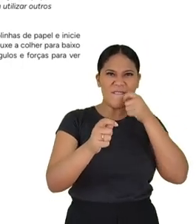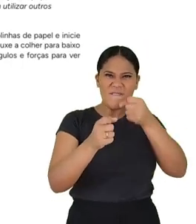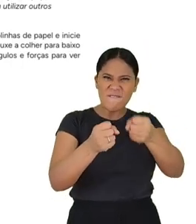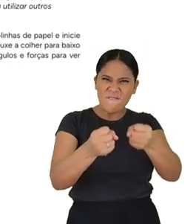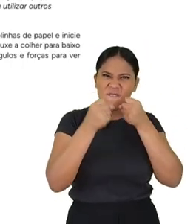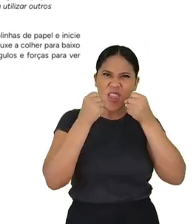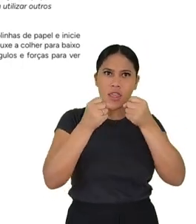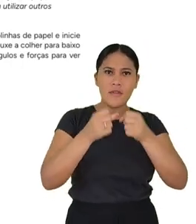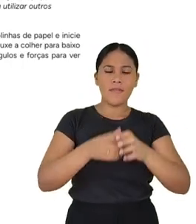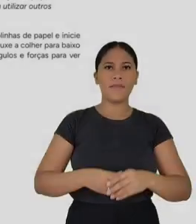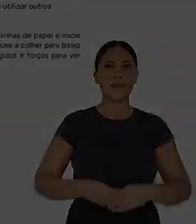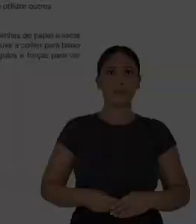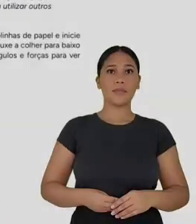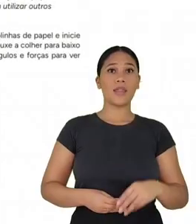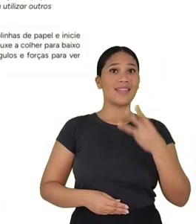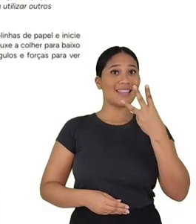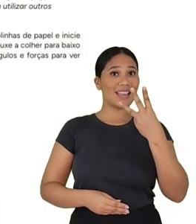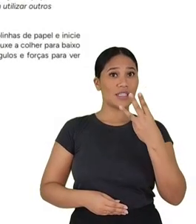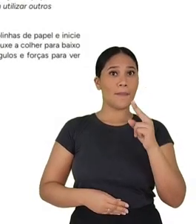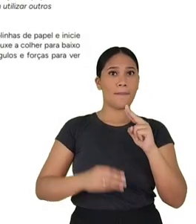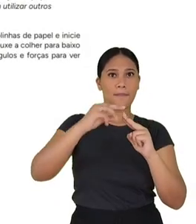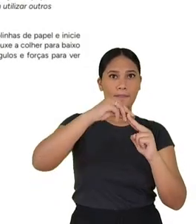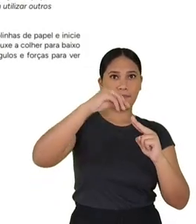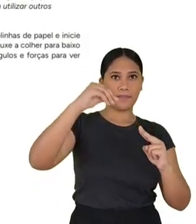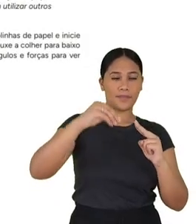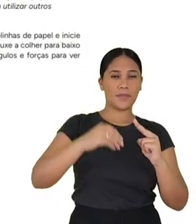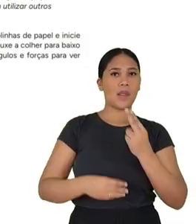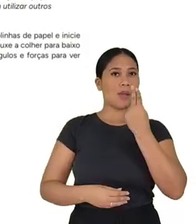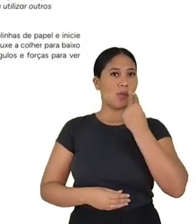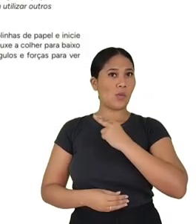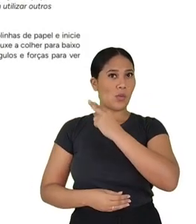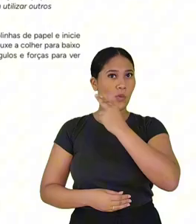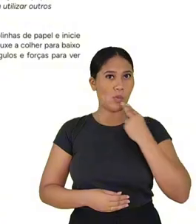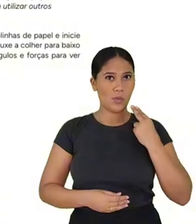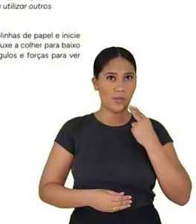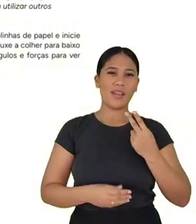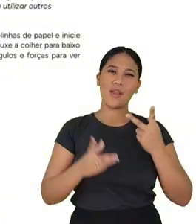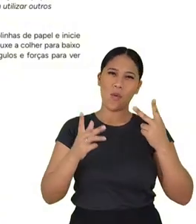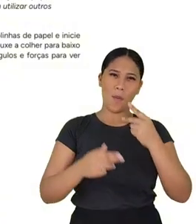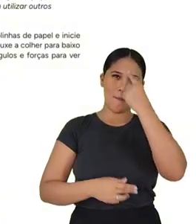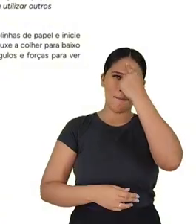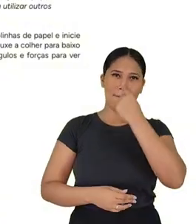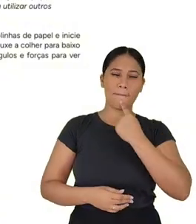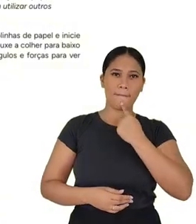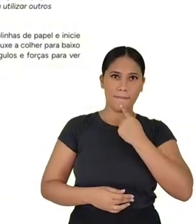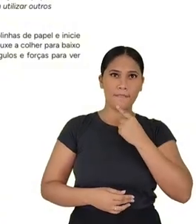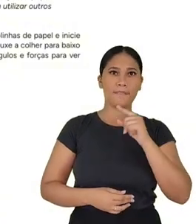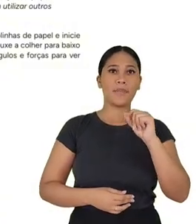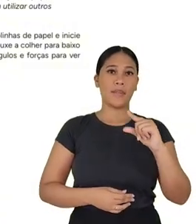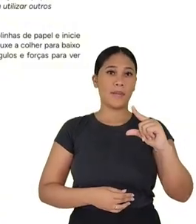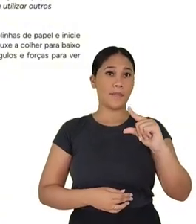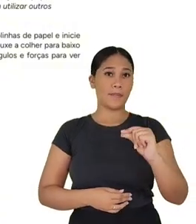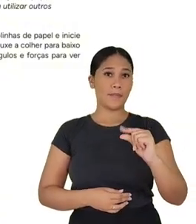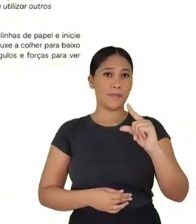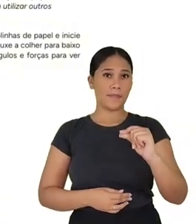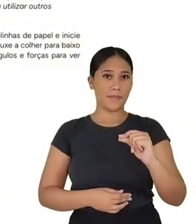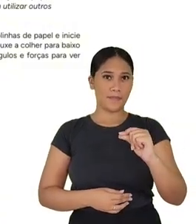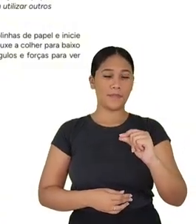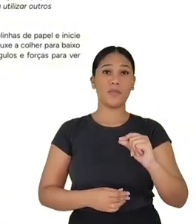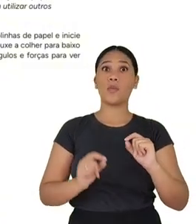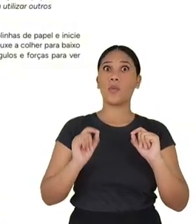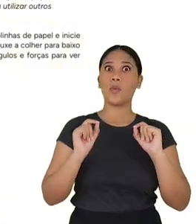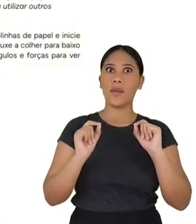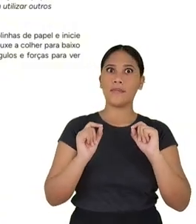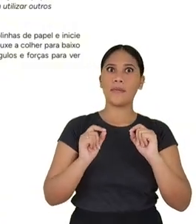que fique bem firme. Pegue 3 palitos, posicione-os conforme a imagem, 2 deles no formato de uma